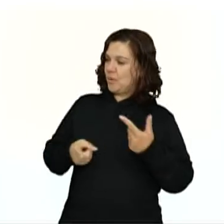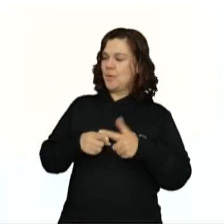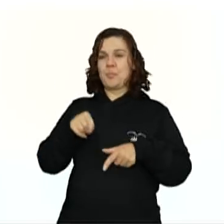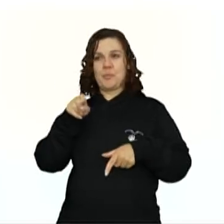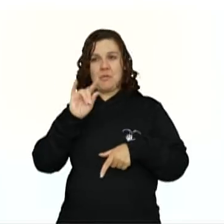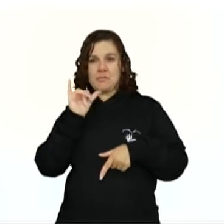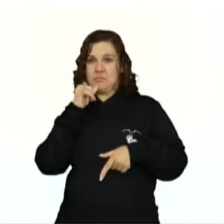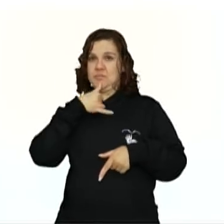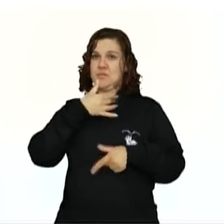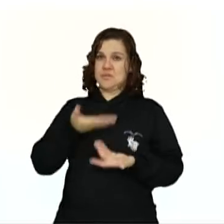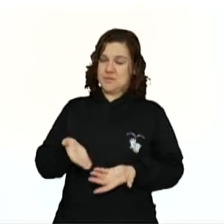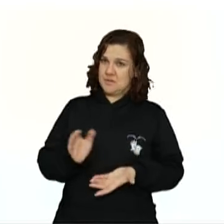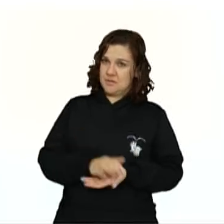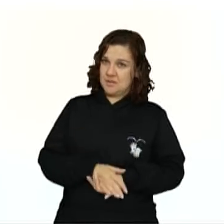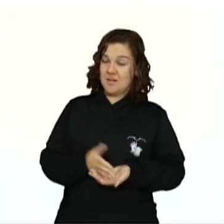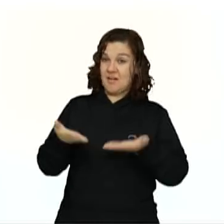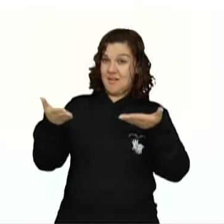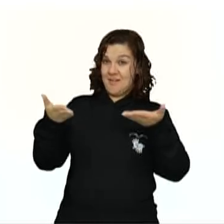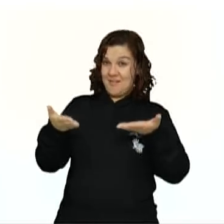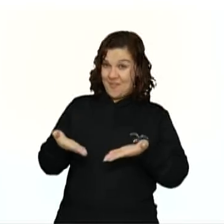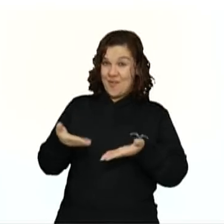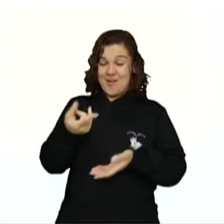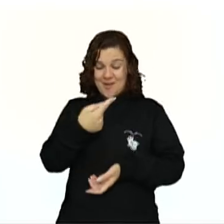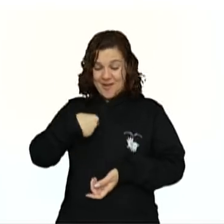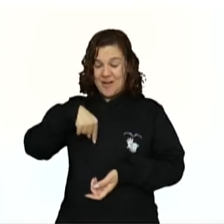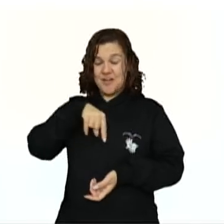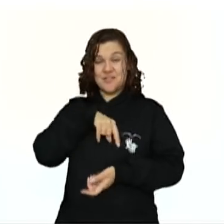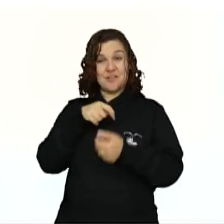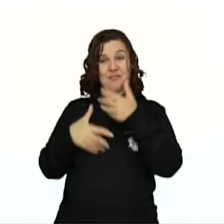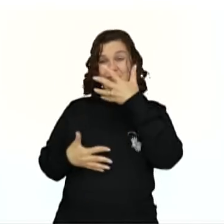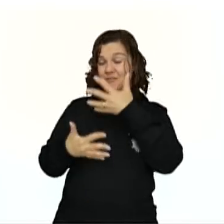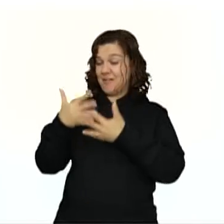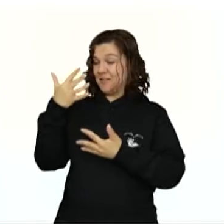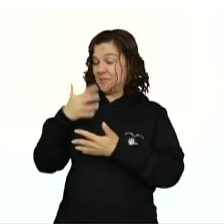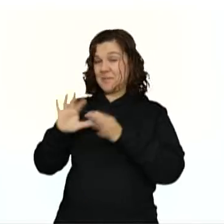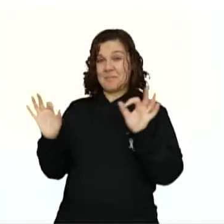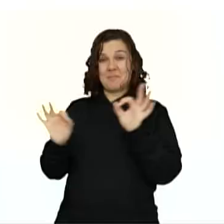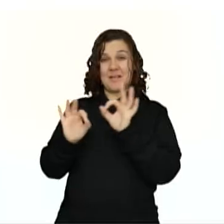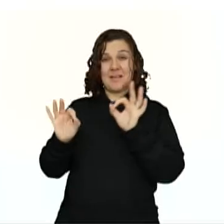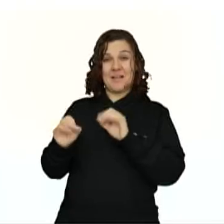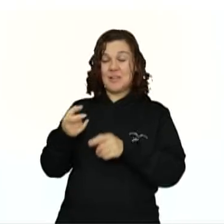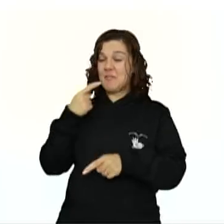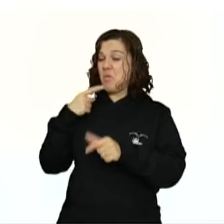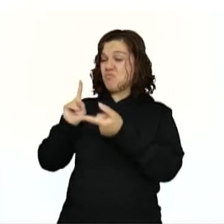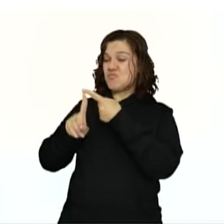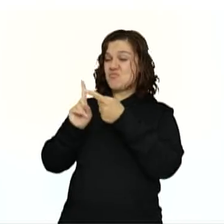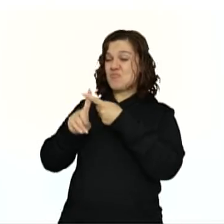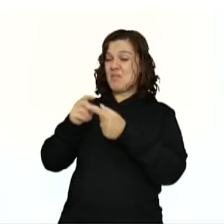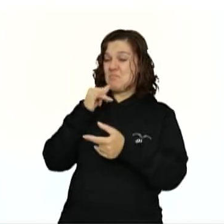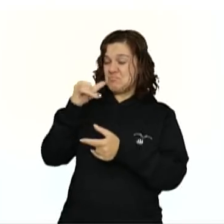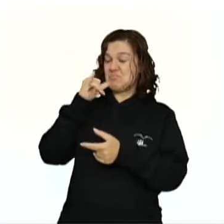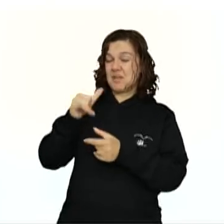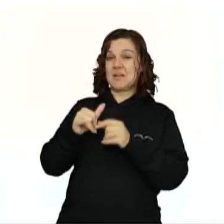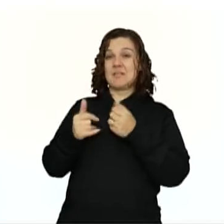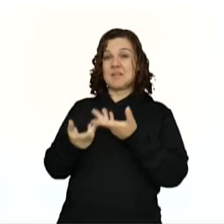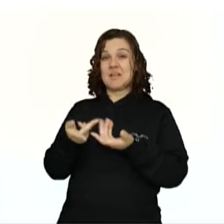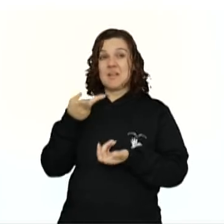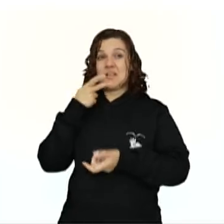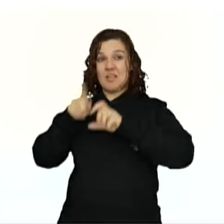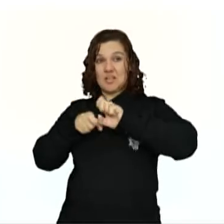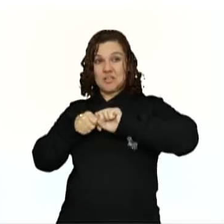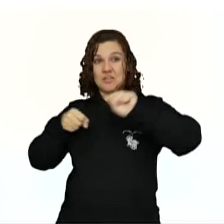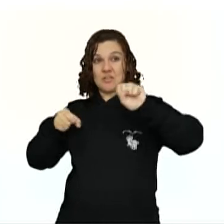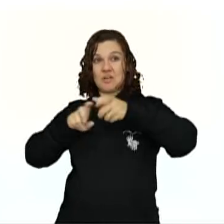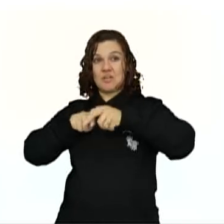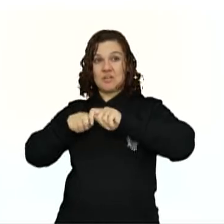essa tristeza? Agora, a gente não vai atrapalhar mais e nem xingar ela, nem dar